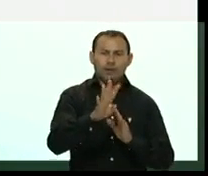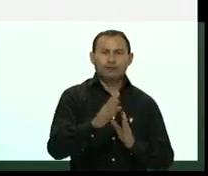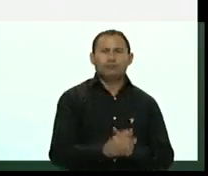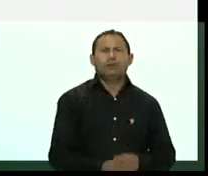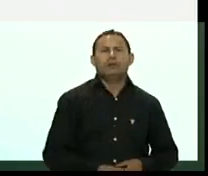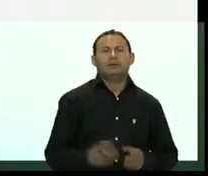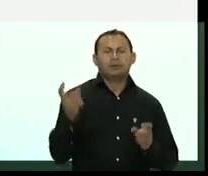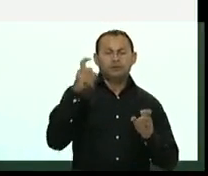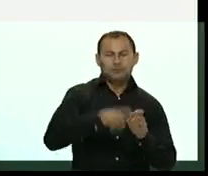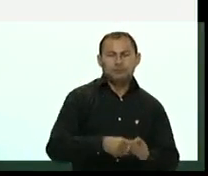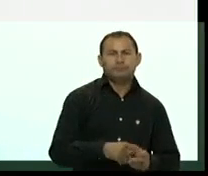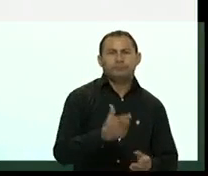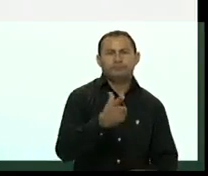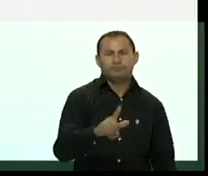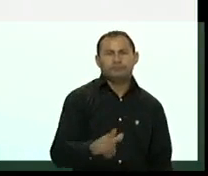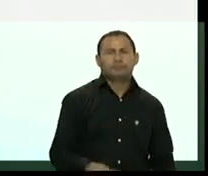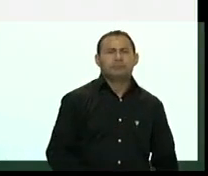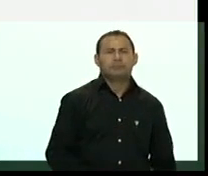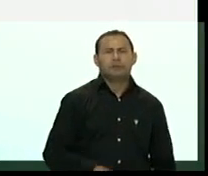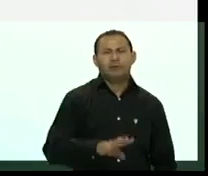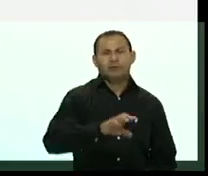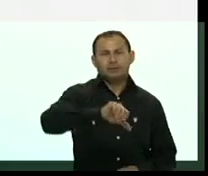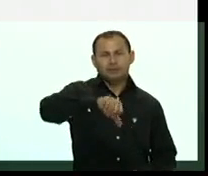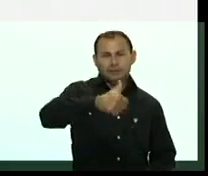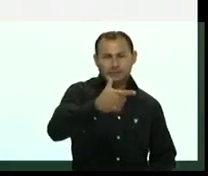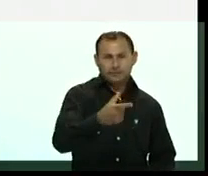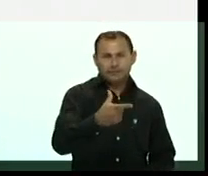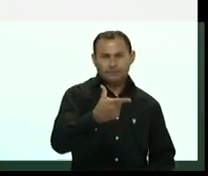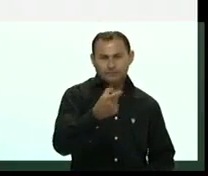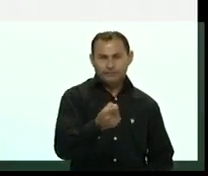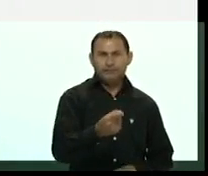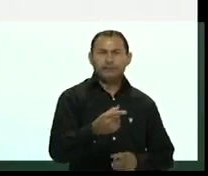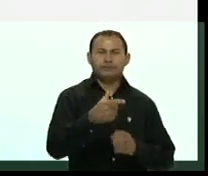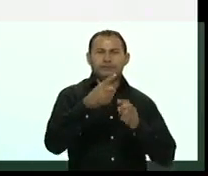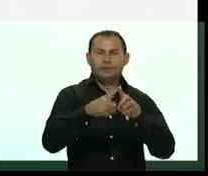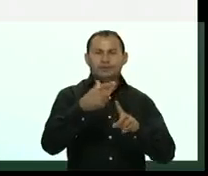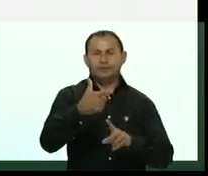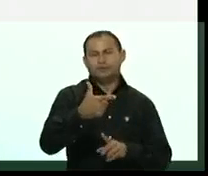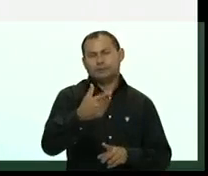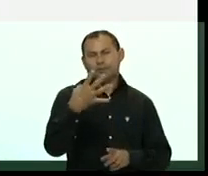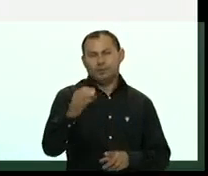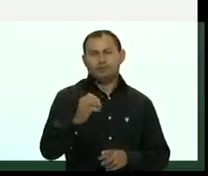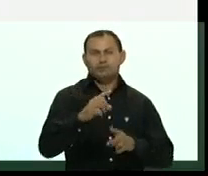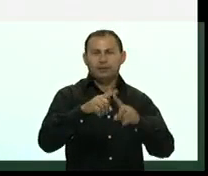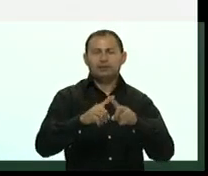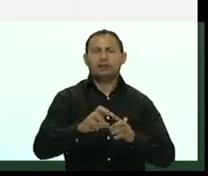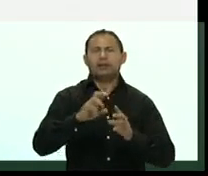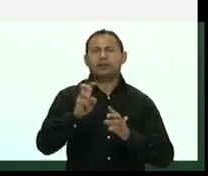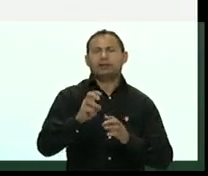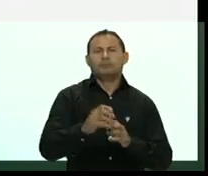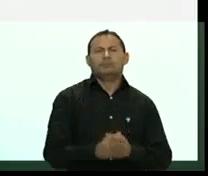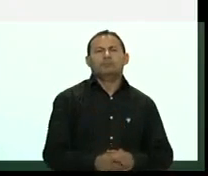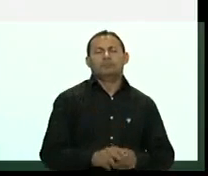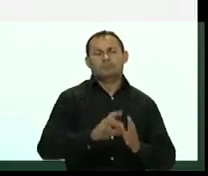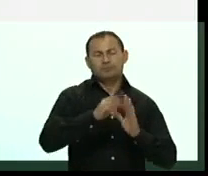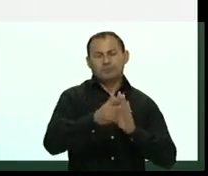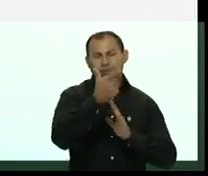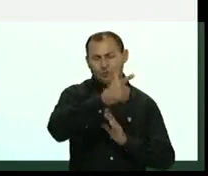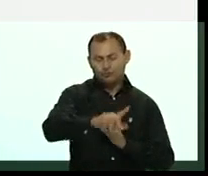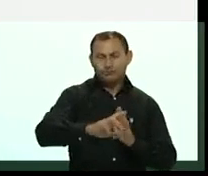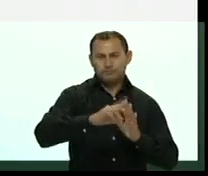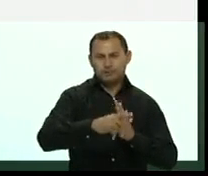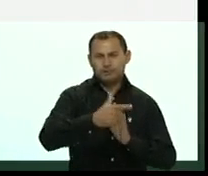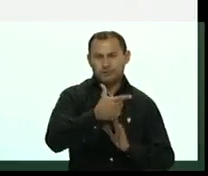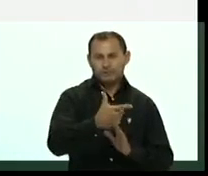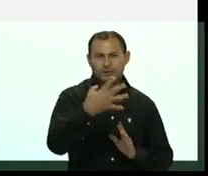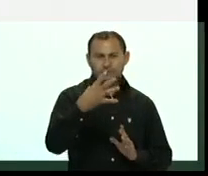quarta, vou derivar novamente. 120 vezes 2, 240x. Derivada quinta, derivo de novo. Derivada